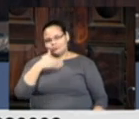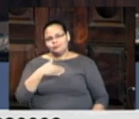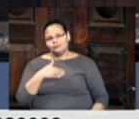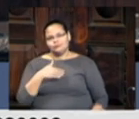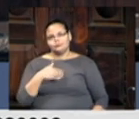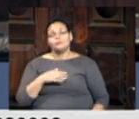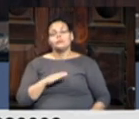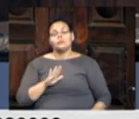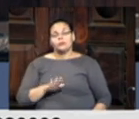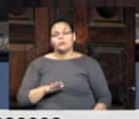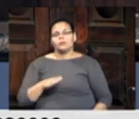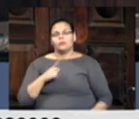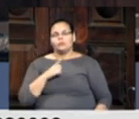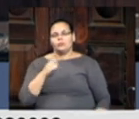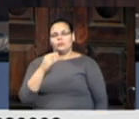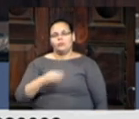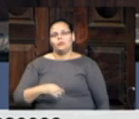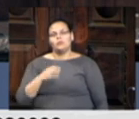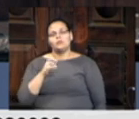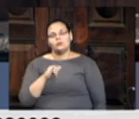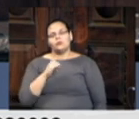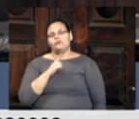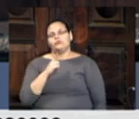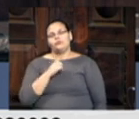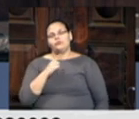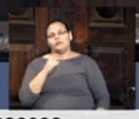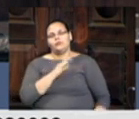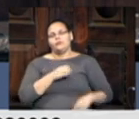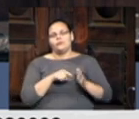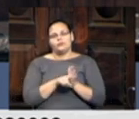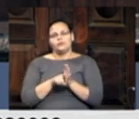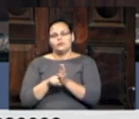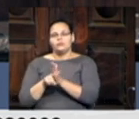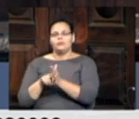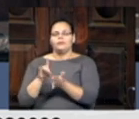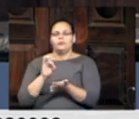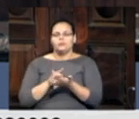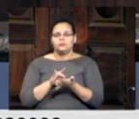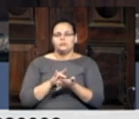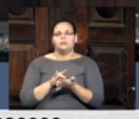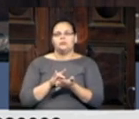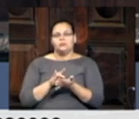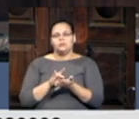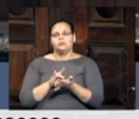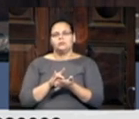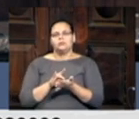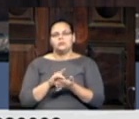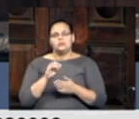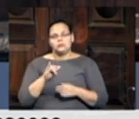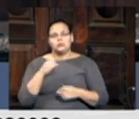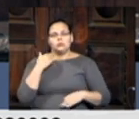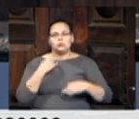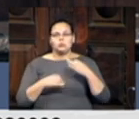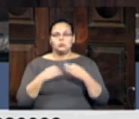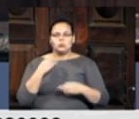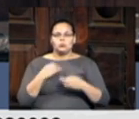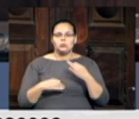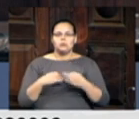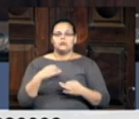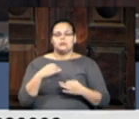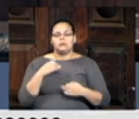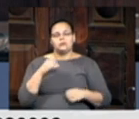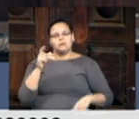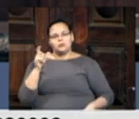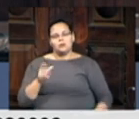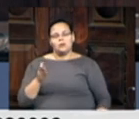tenho certeza, presidente, se tivesse uma fiscalização verdadeira, se o juiz Rubioli